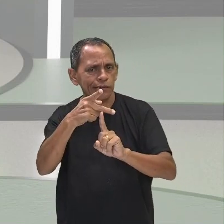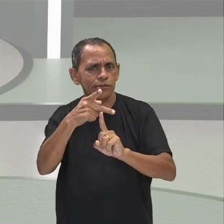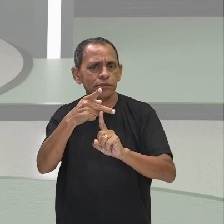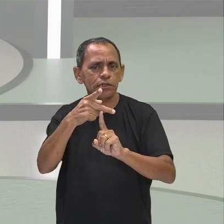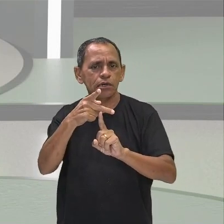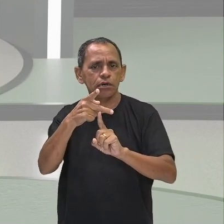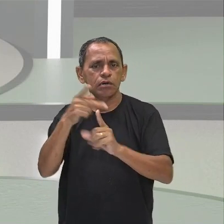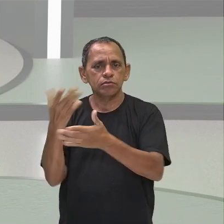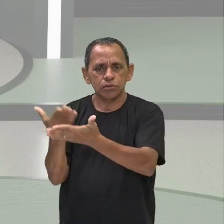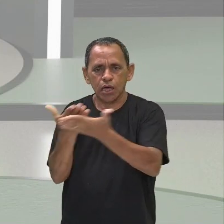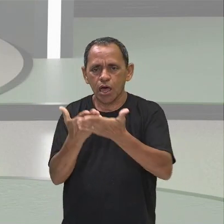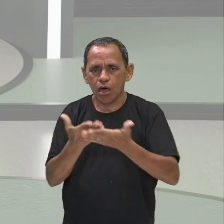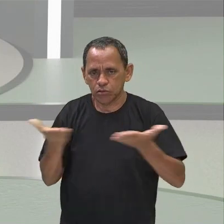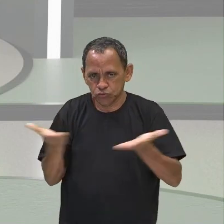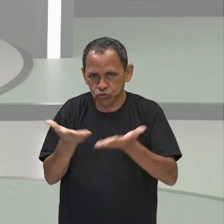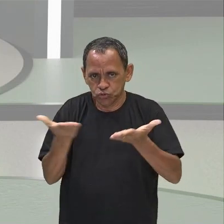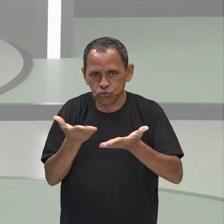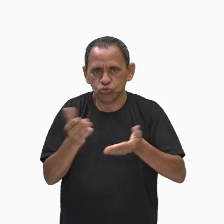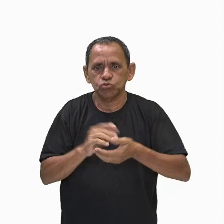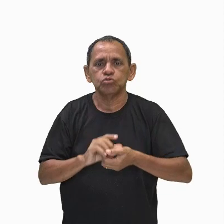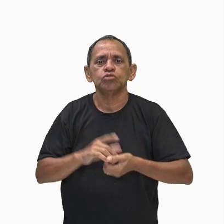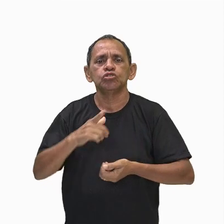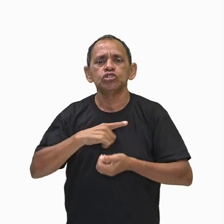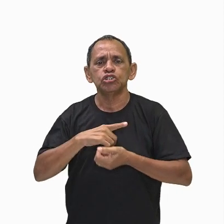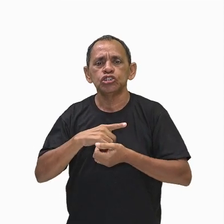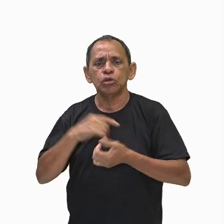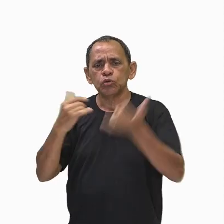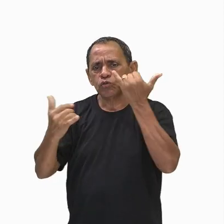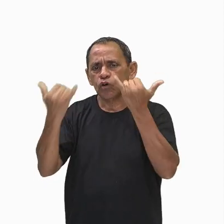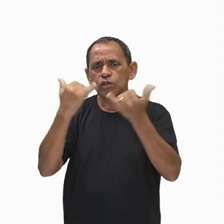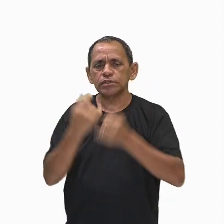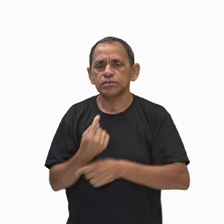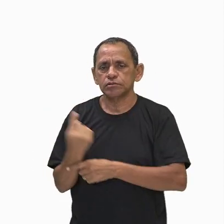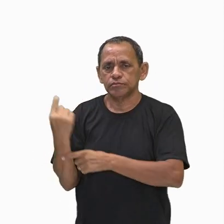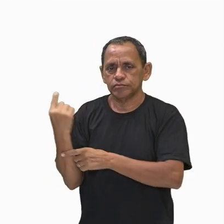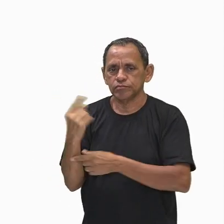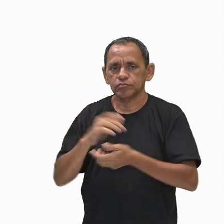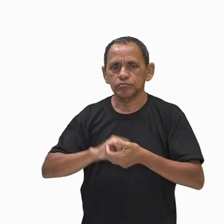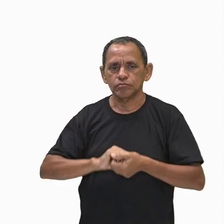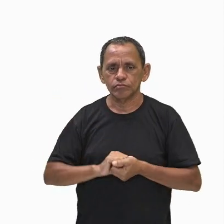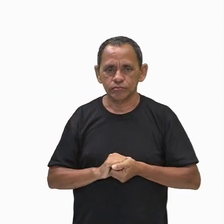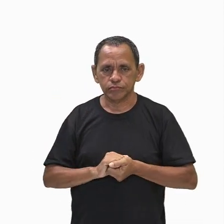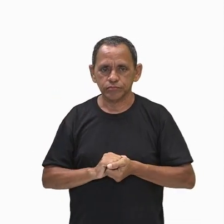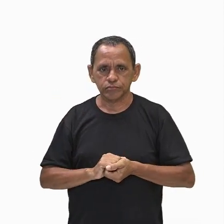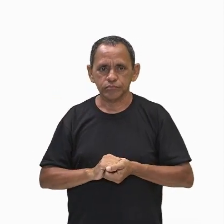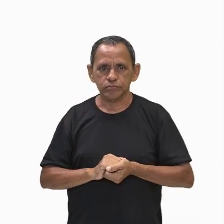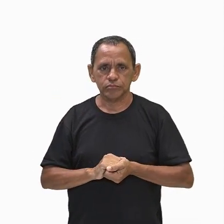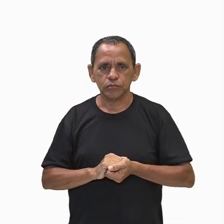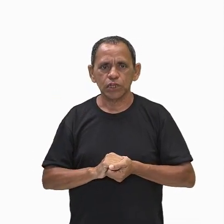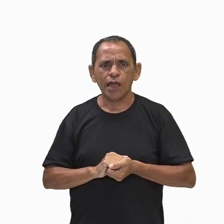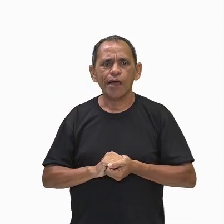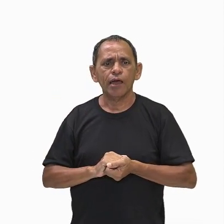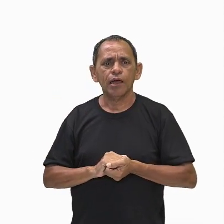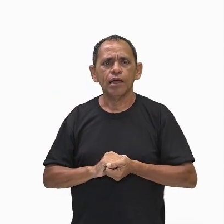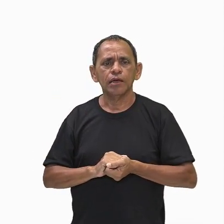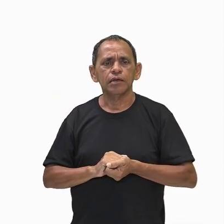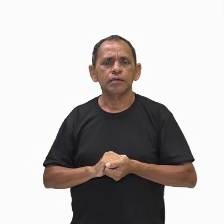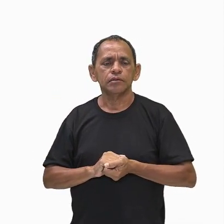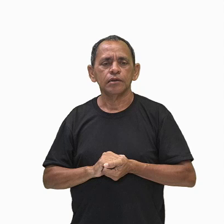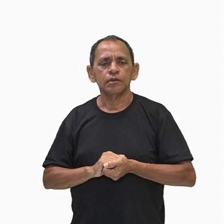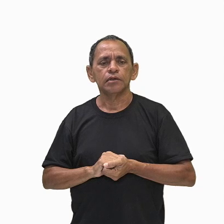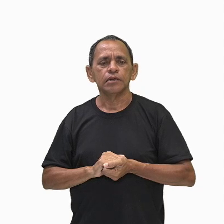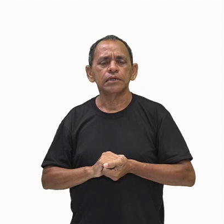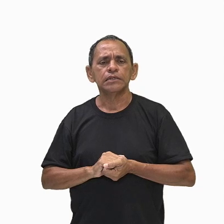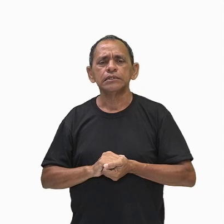hoje, a seguinte informação. A replicação é como se fosse copiar uma música